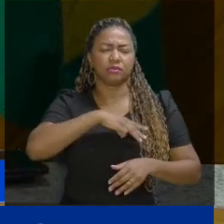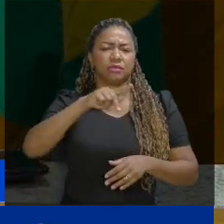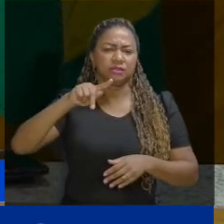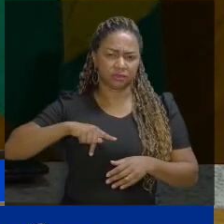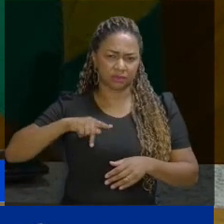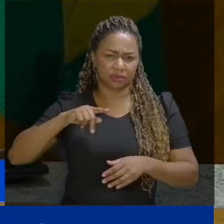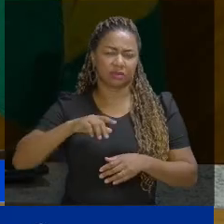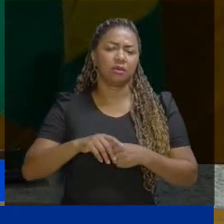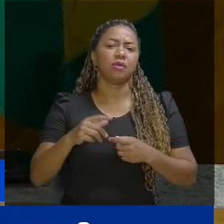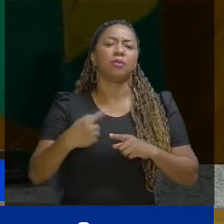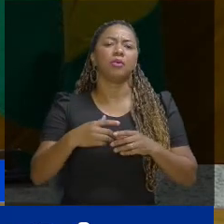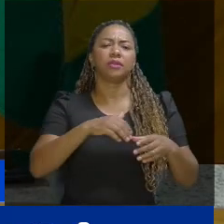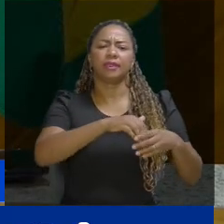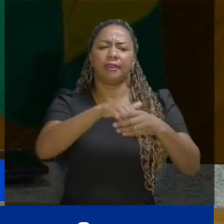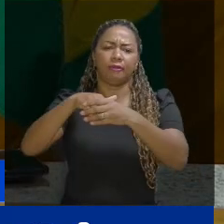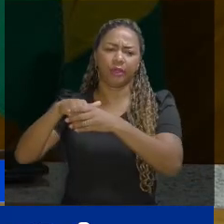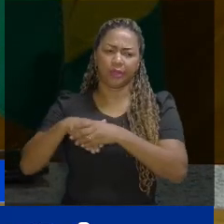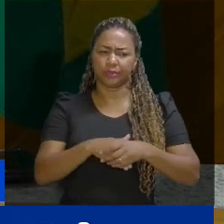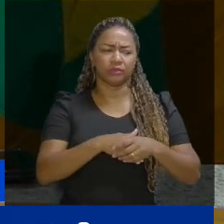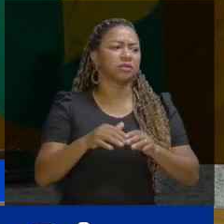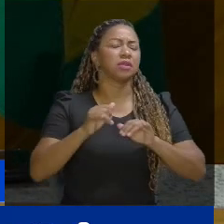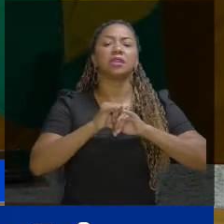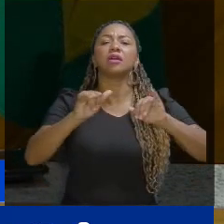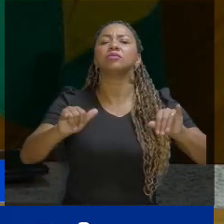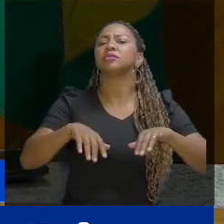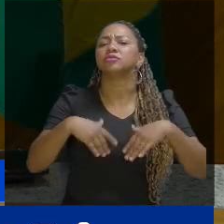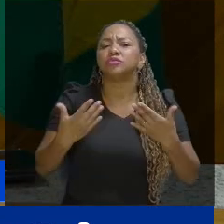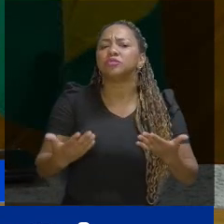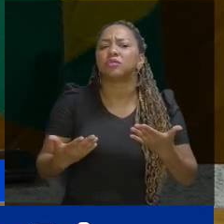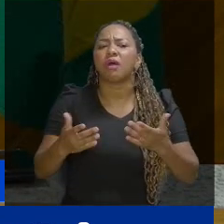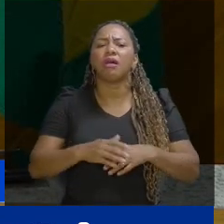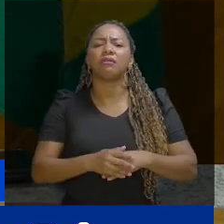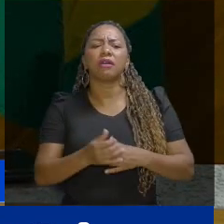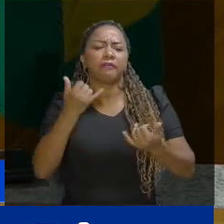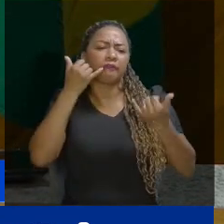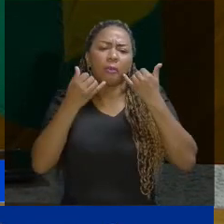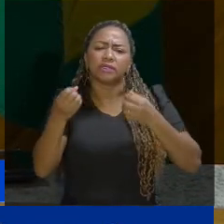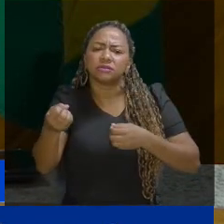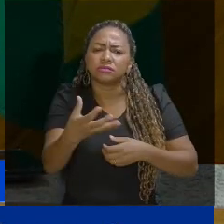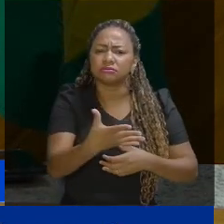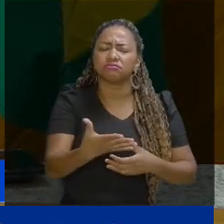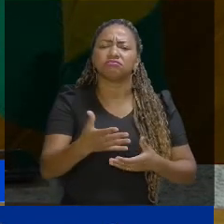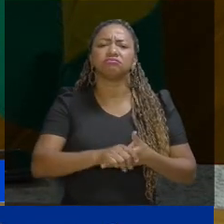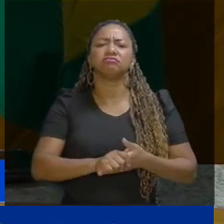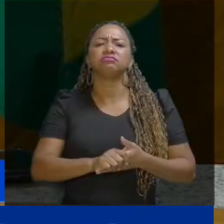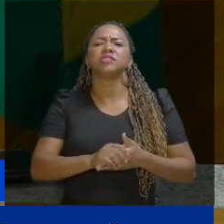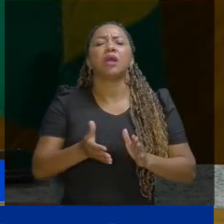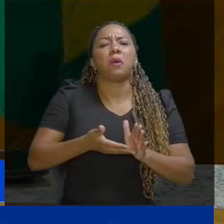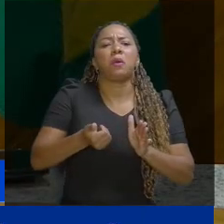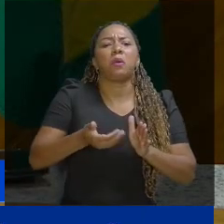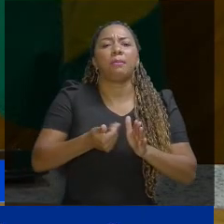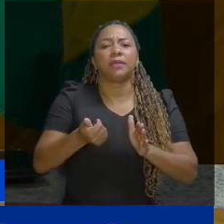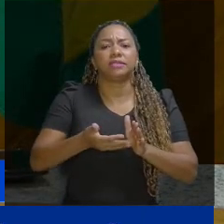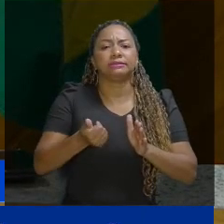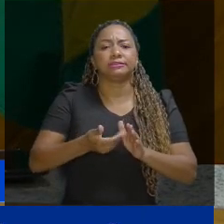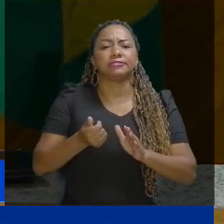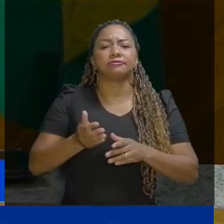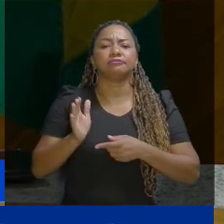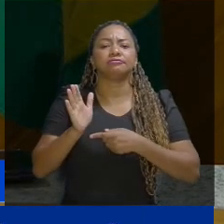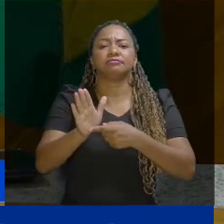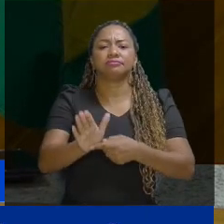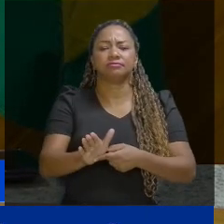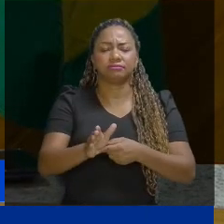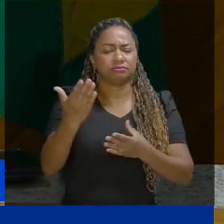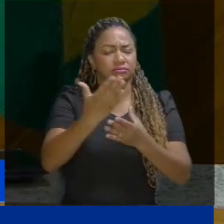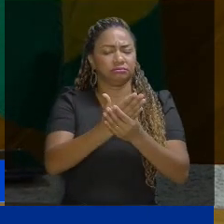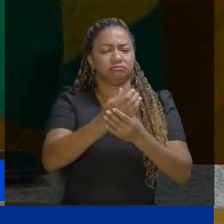se adiantando a fazer, porque o acórdão, de fato, não diz qual é que seria o fato novo. E aí está uma omissão que justifica a apresentação dos